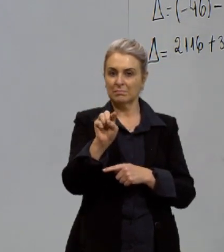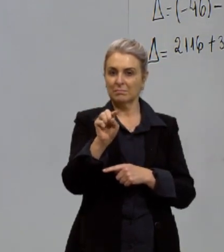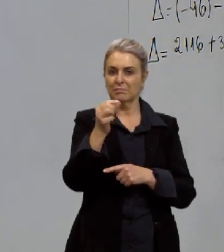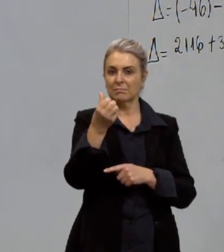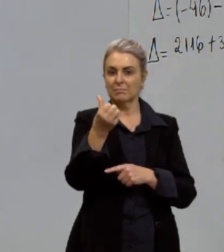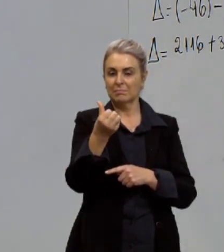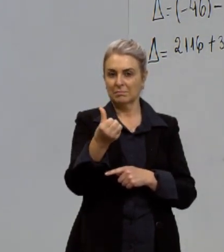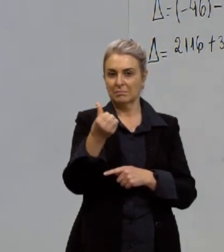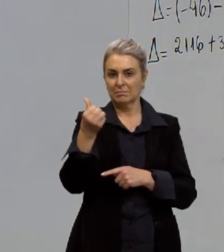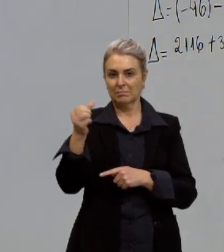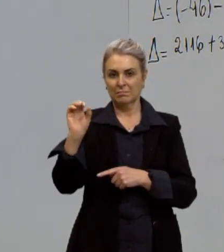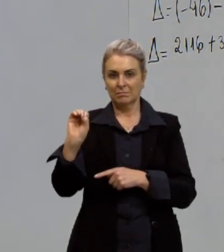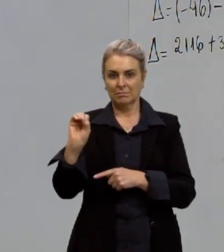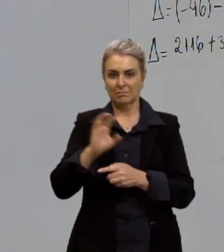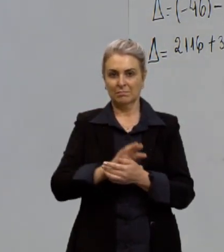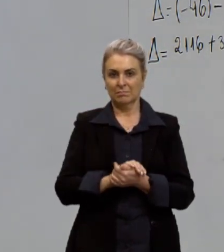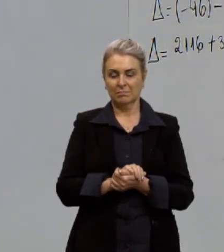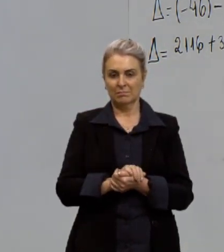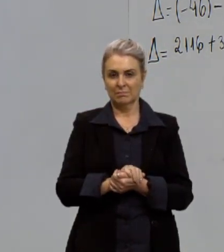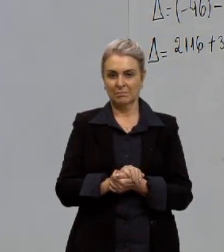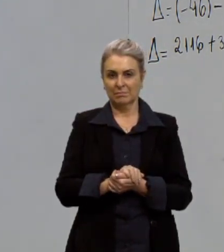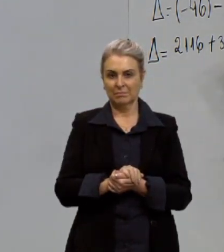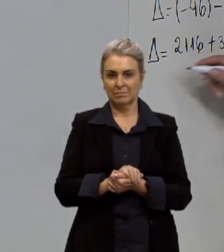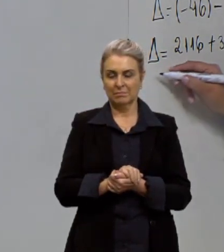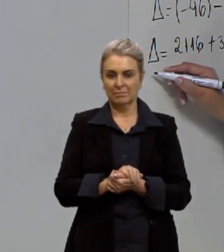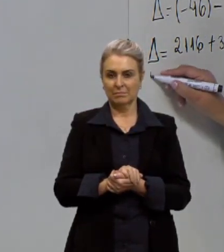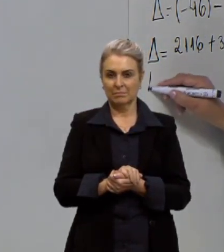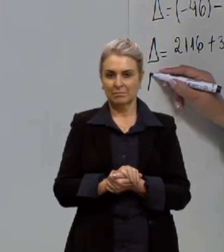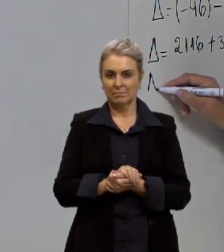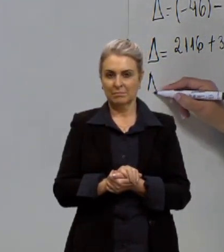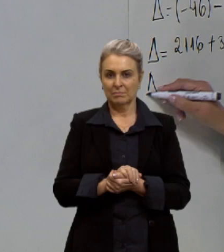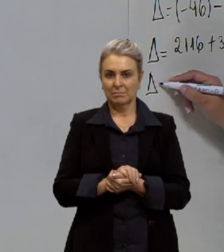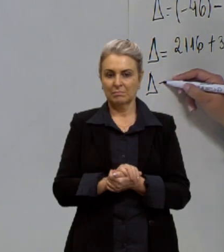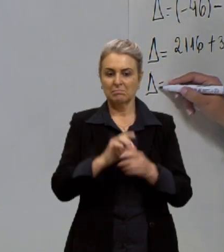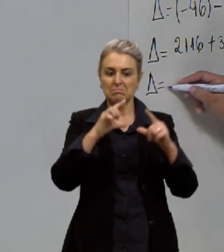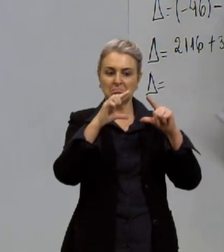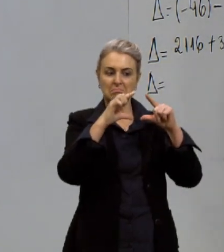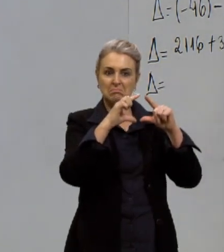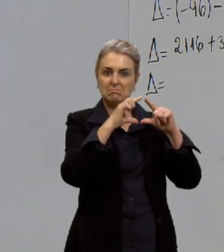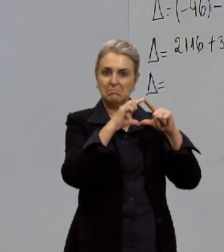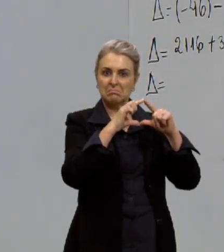3.660. Certo? Quem vai ser esse delta?